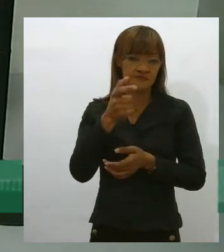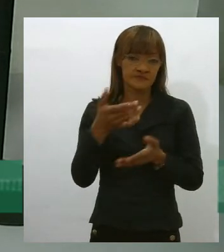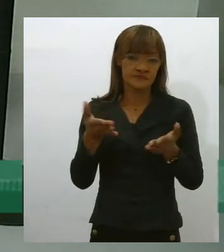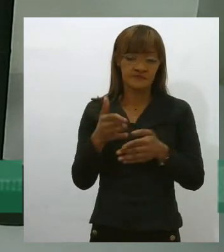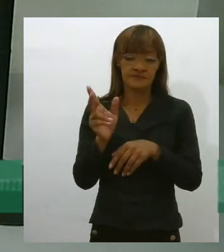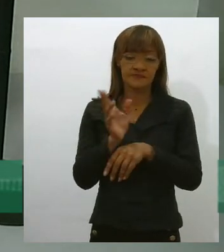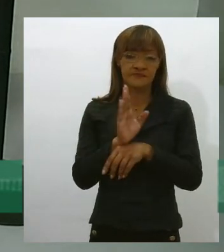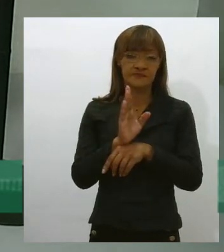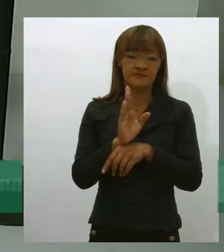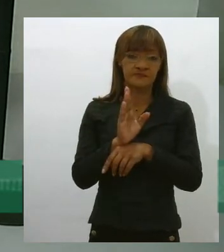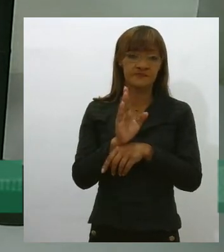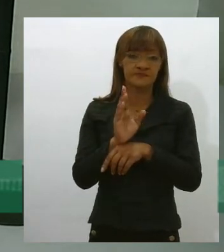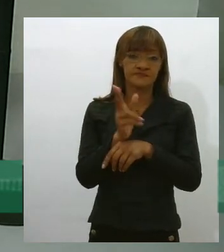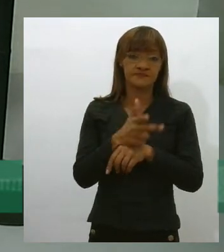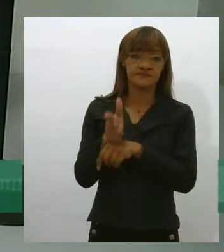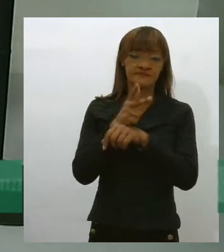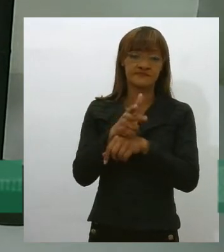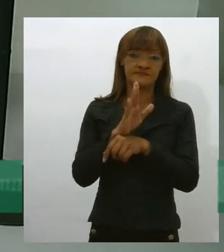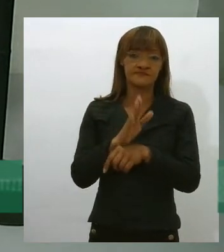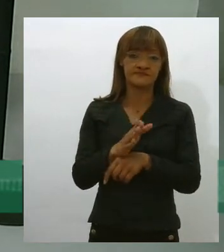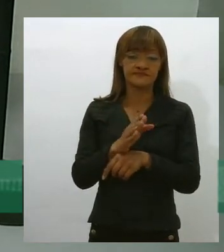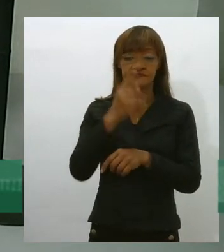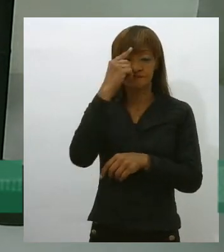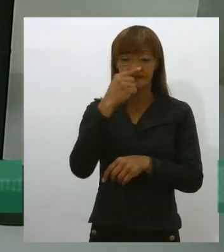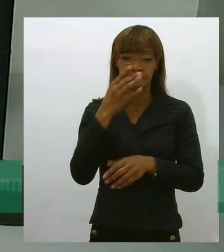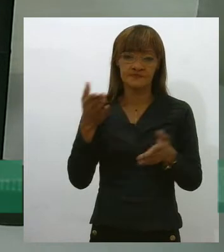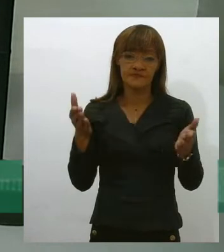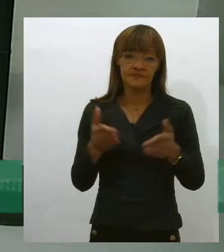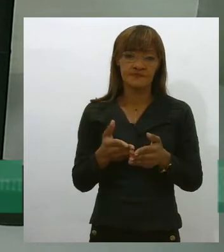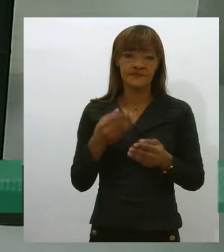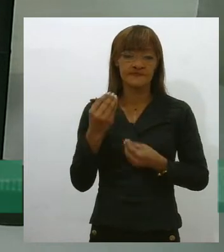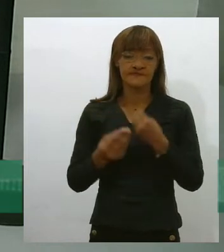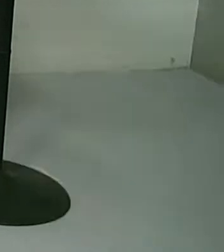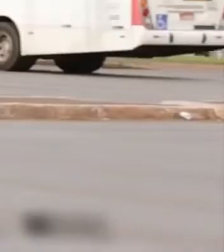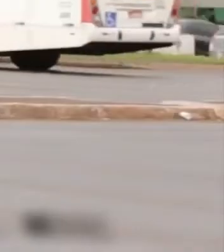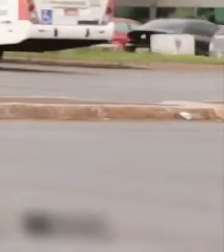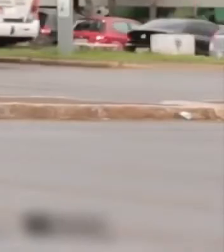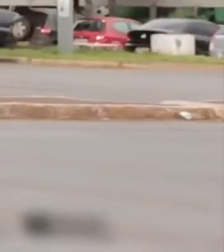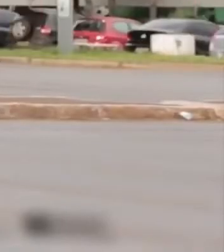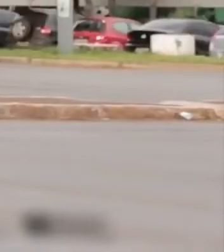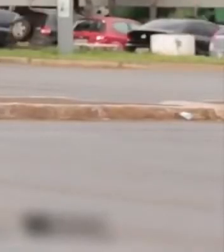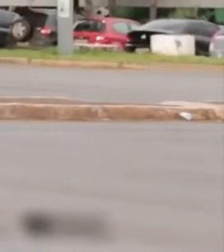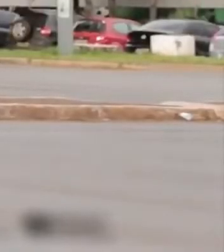sobre esse caráter público e sobre a regulação da mídia